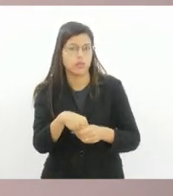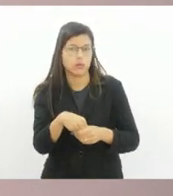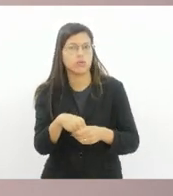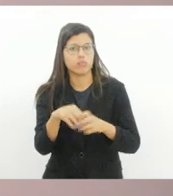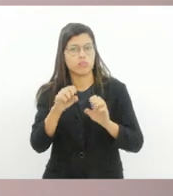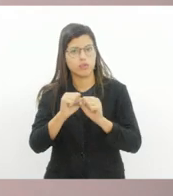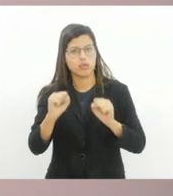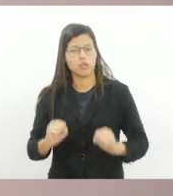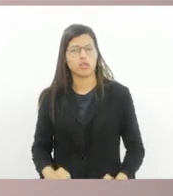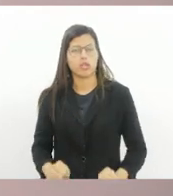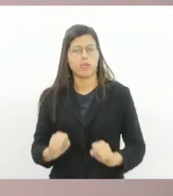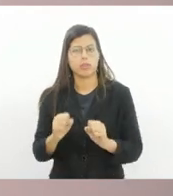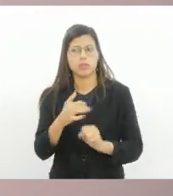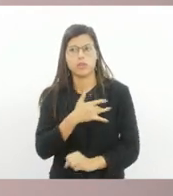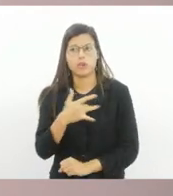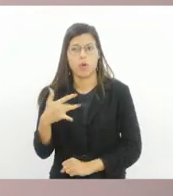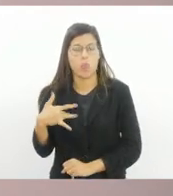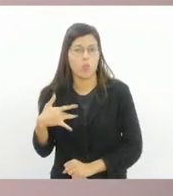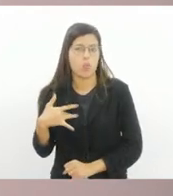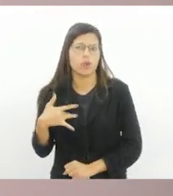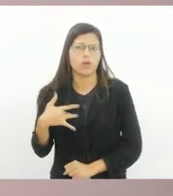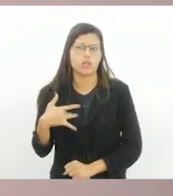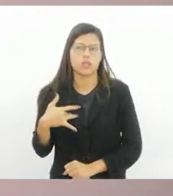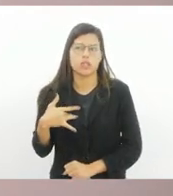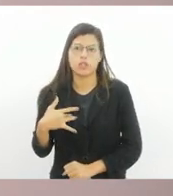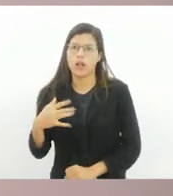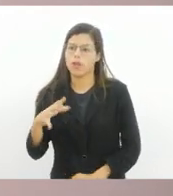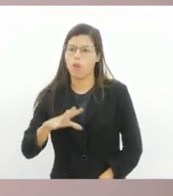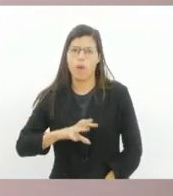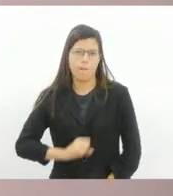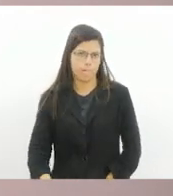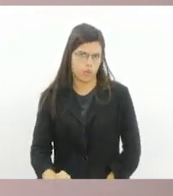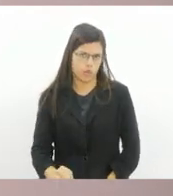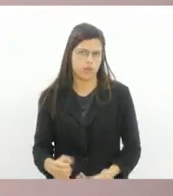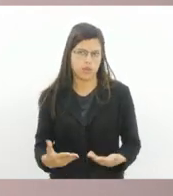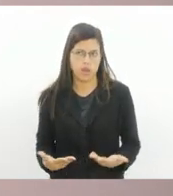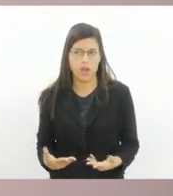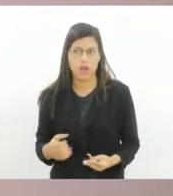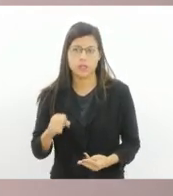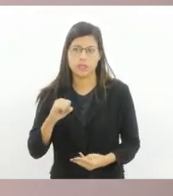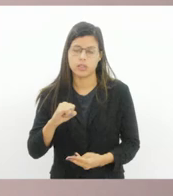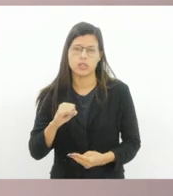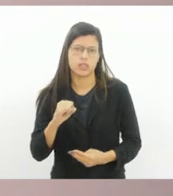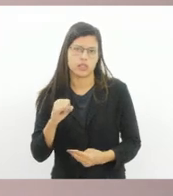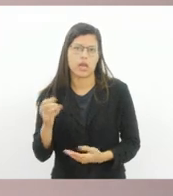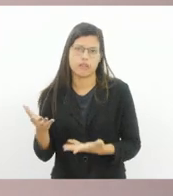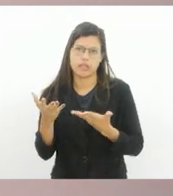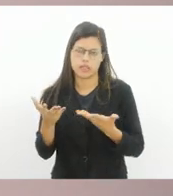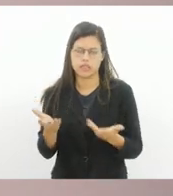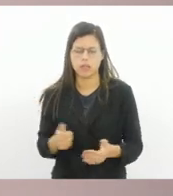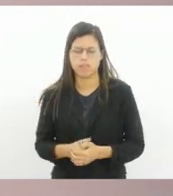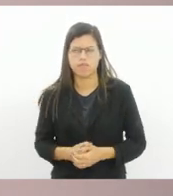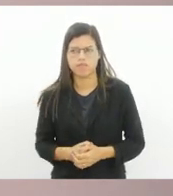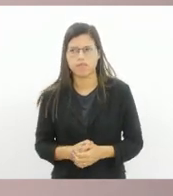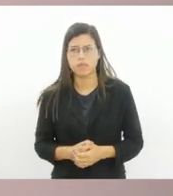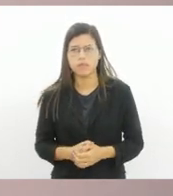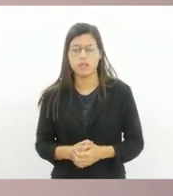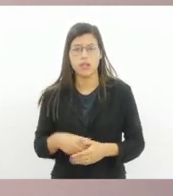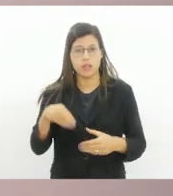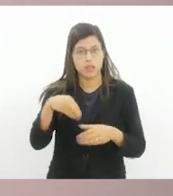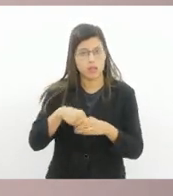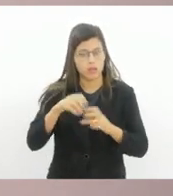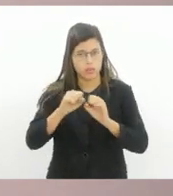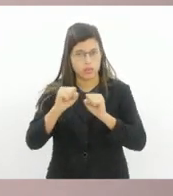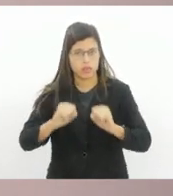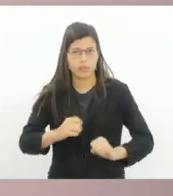não interromper a sua possível gestação, se assim for do seu desejo. Dentro de um equipamento de